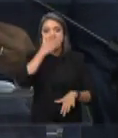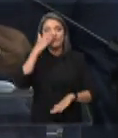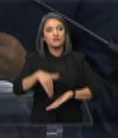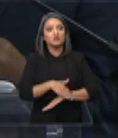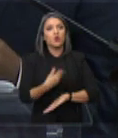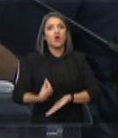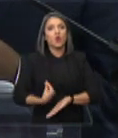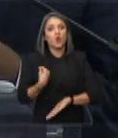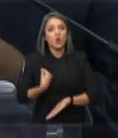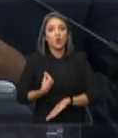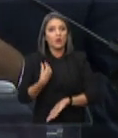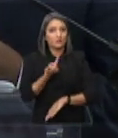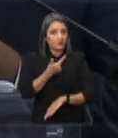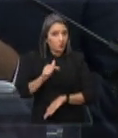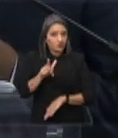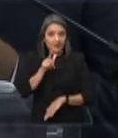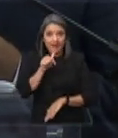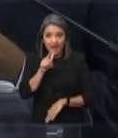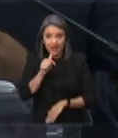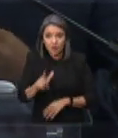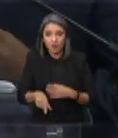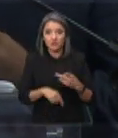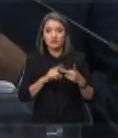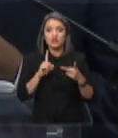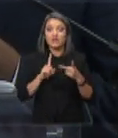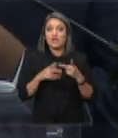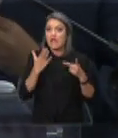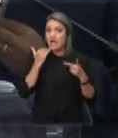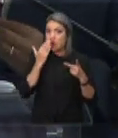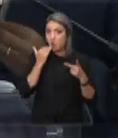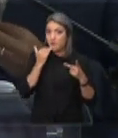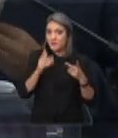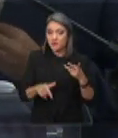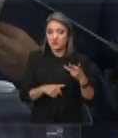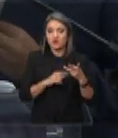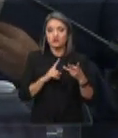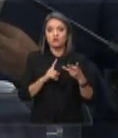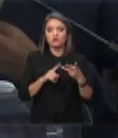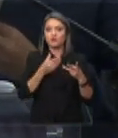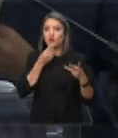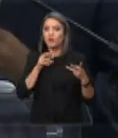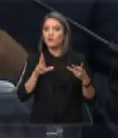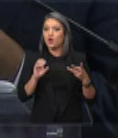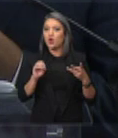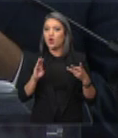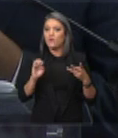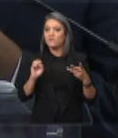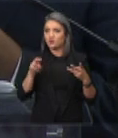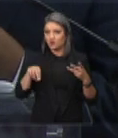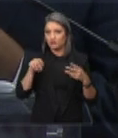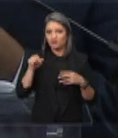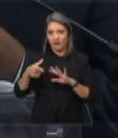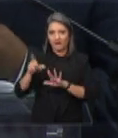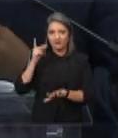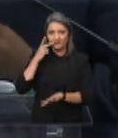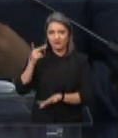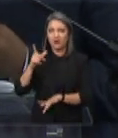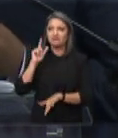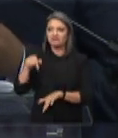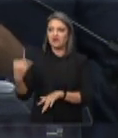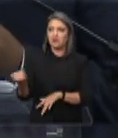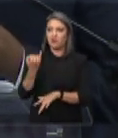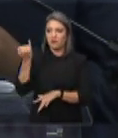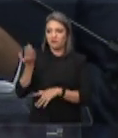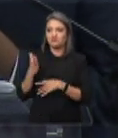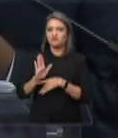de rua não tinham acesso a água não tinha acesso alimentação o senhor Robson que tava ali foi fundamental para garantia do